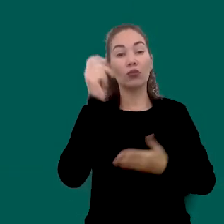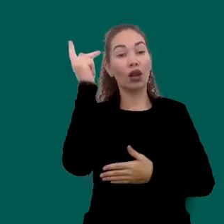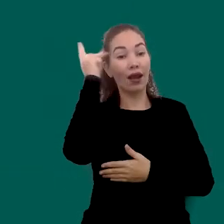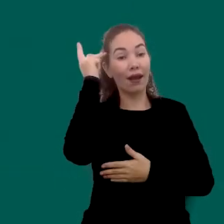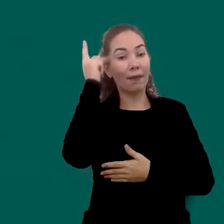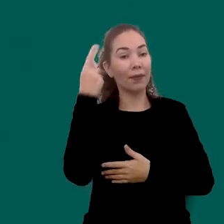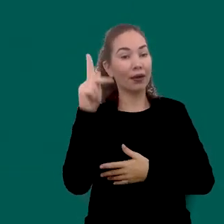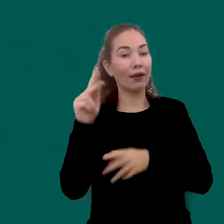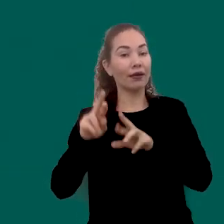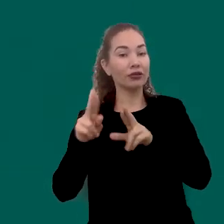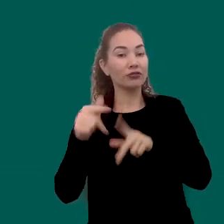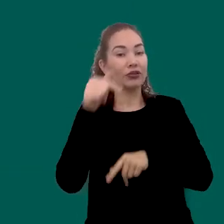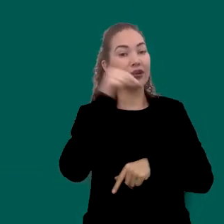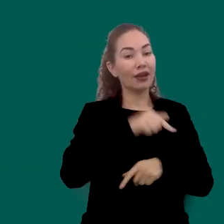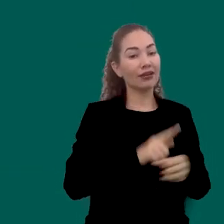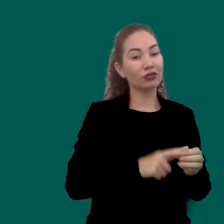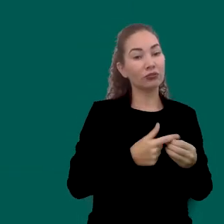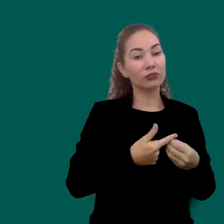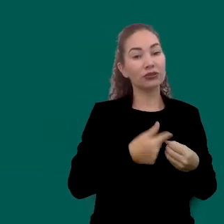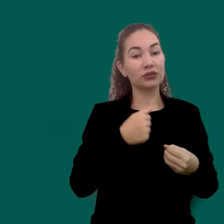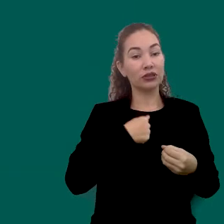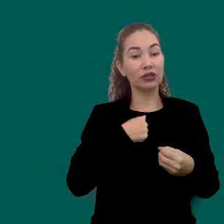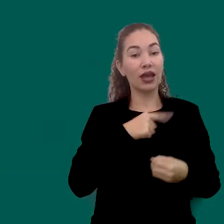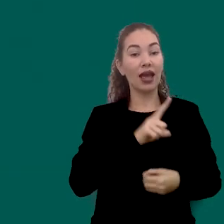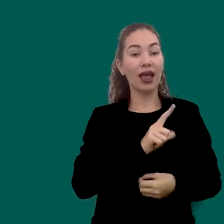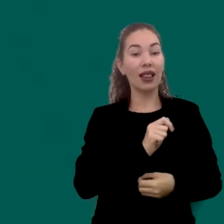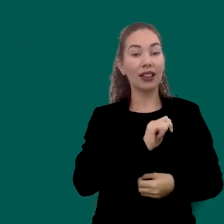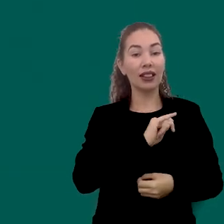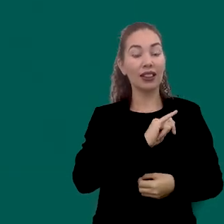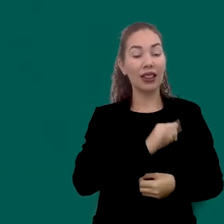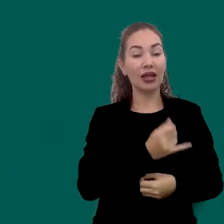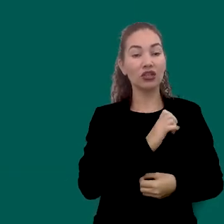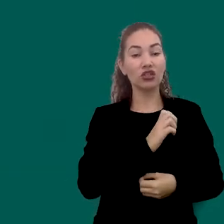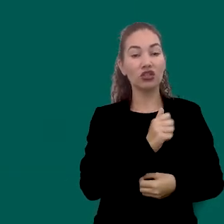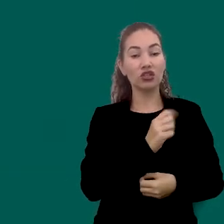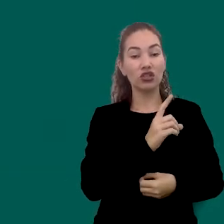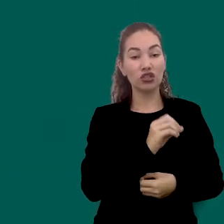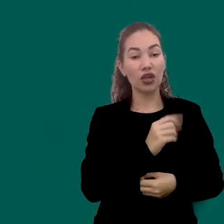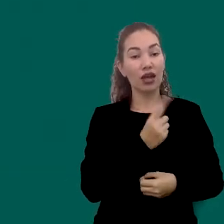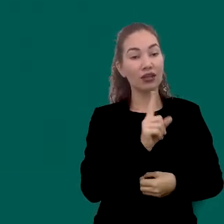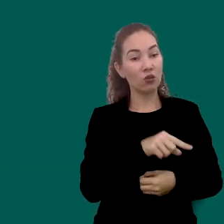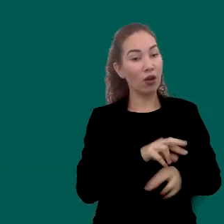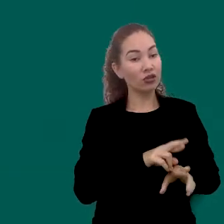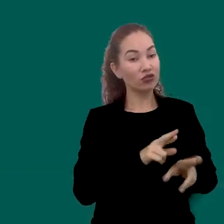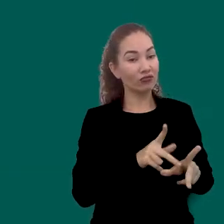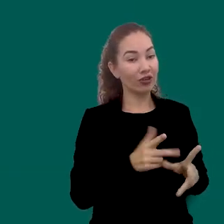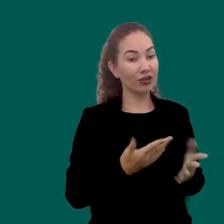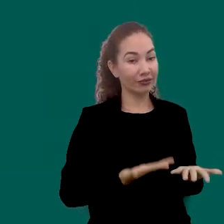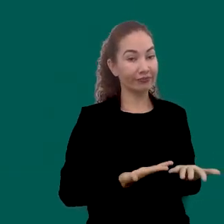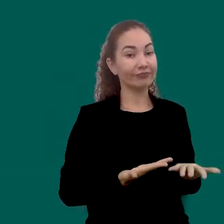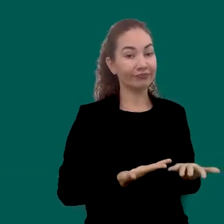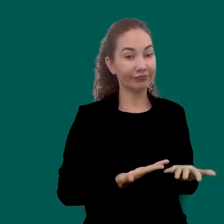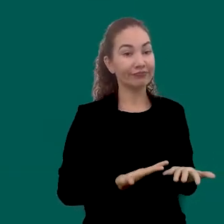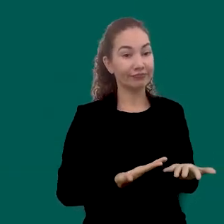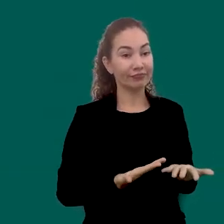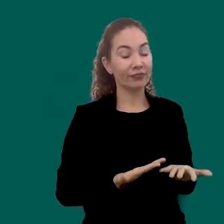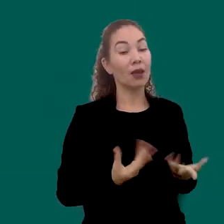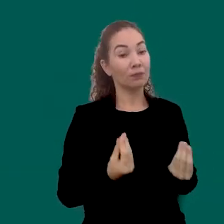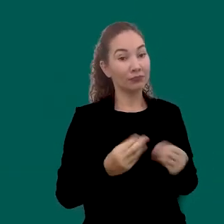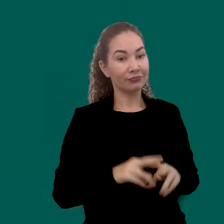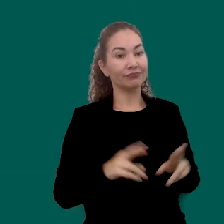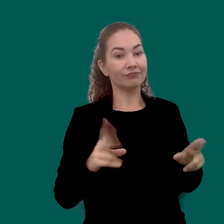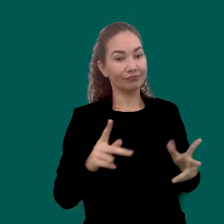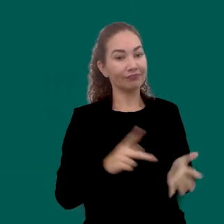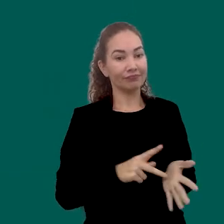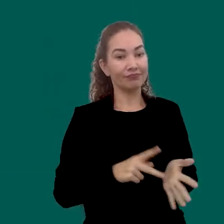coisa, aqui numa cidade, por exemplo, que eu moro, que é Lajeado, a 100 quilômetros da capital, é um pouco diferente, ou é bem diferente, na verdade. Então,